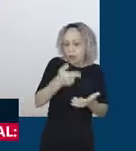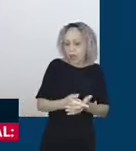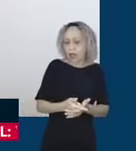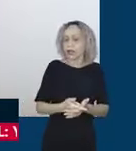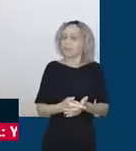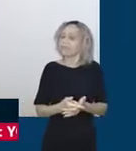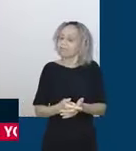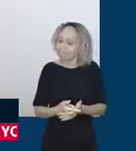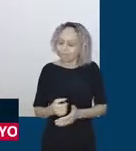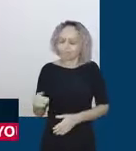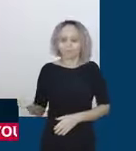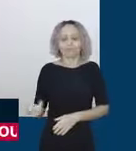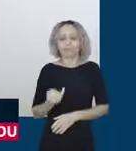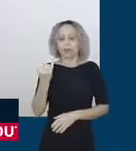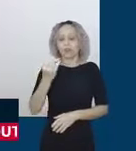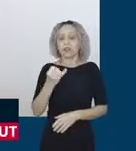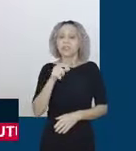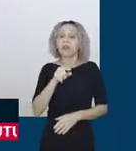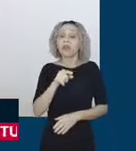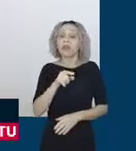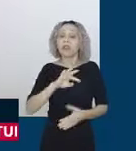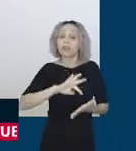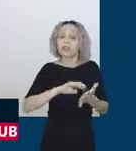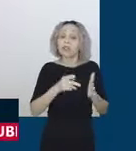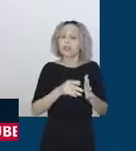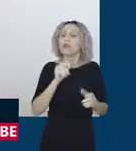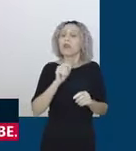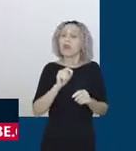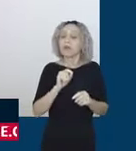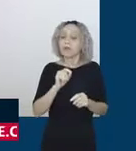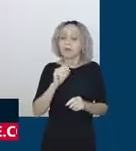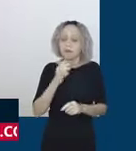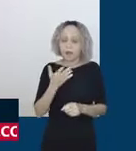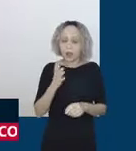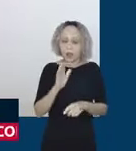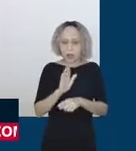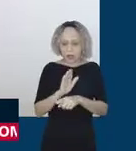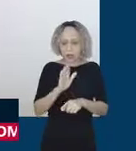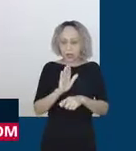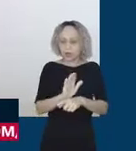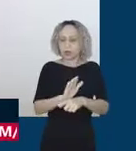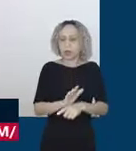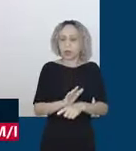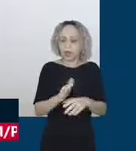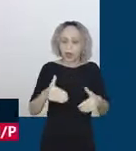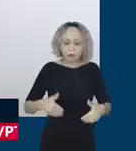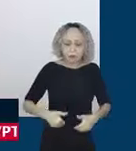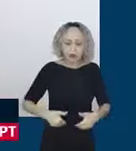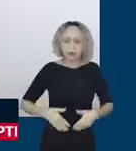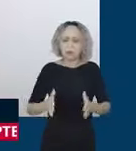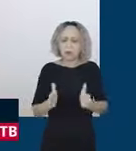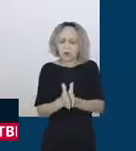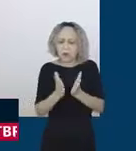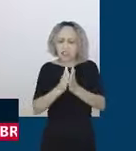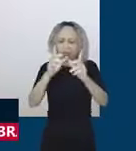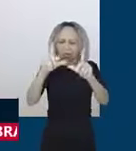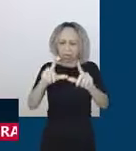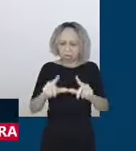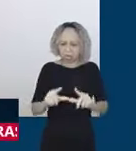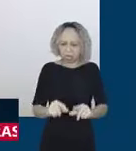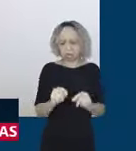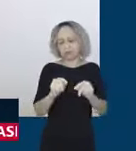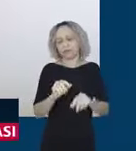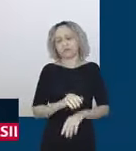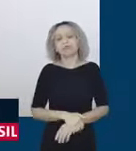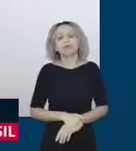gesto de combater a fome, a miséria do povo brasileiro, o presidente Lula, com tantas outras que nós estamos fazendo. Como,